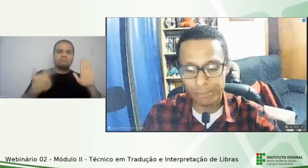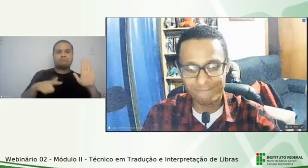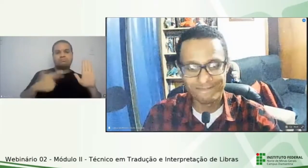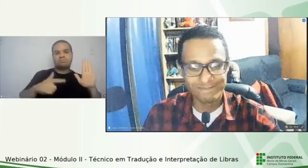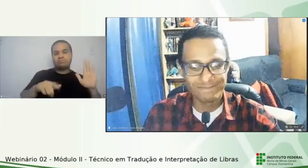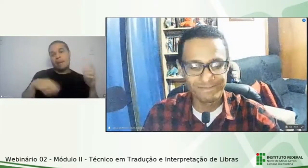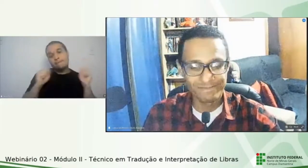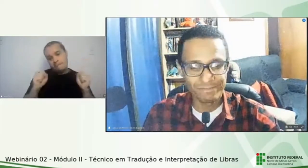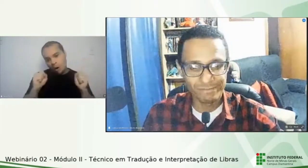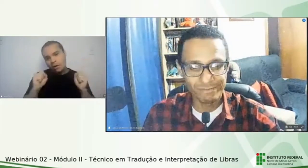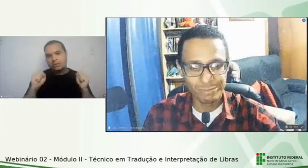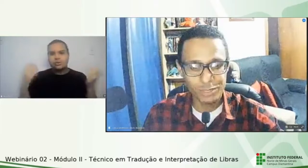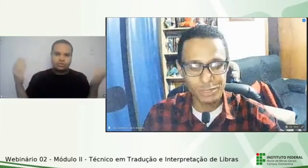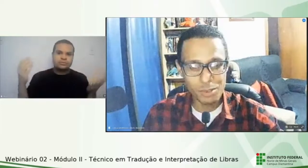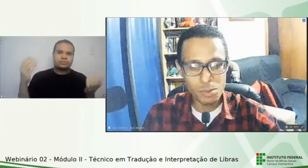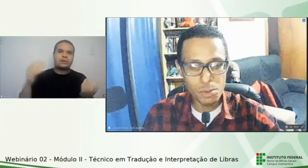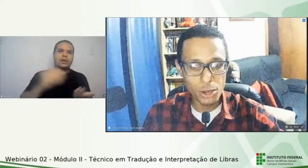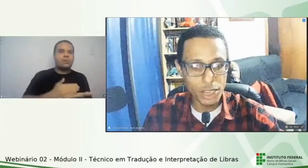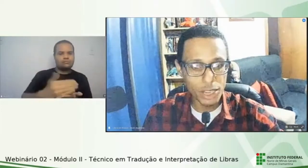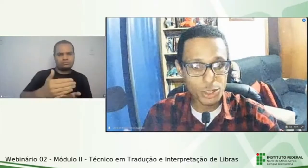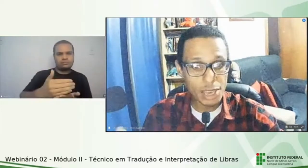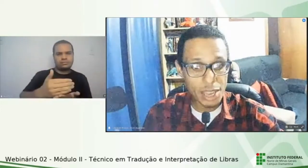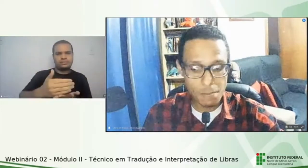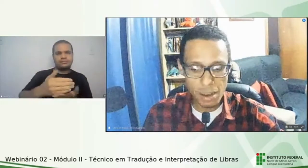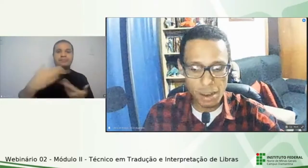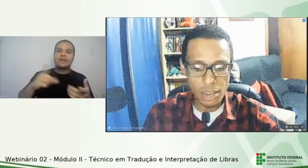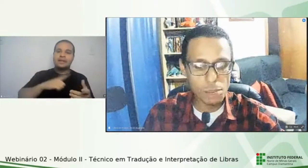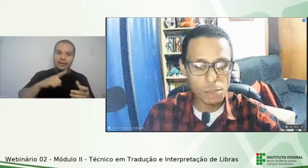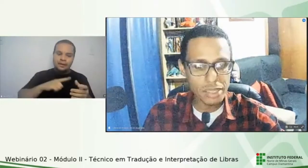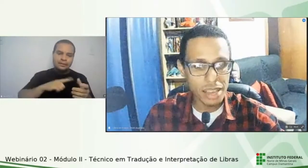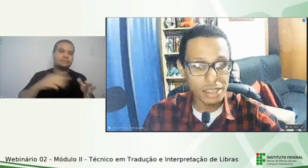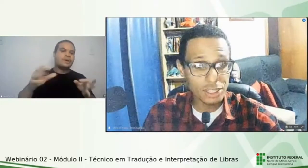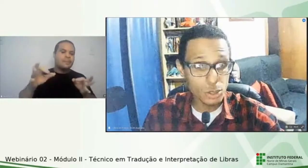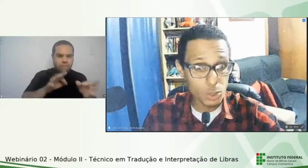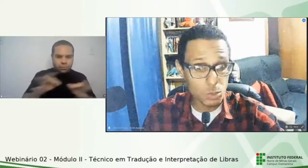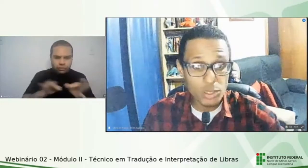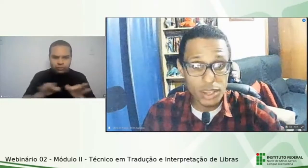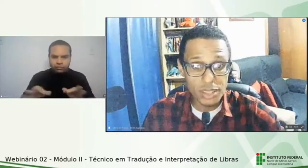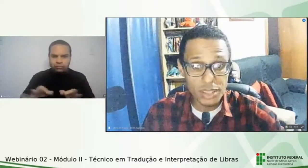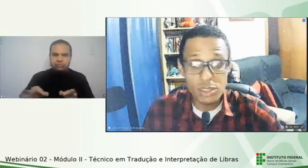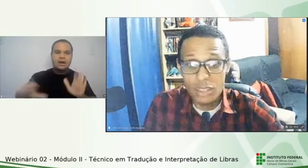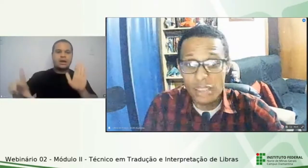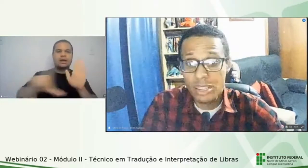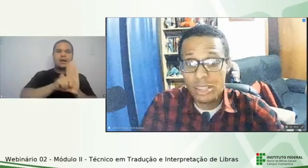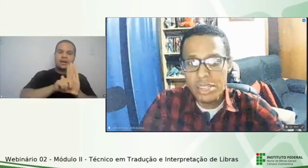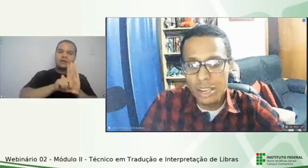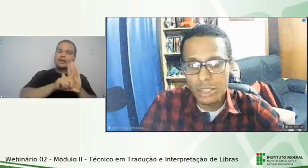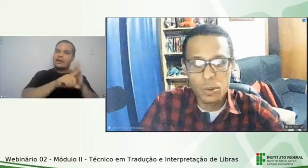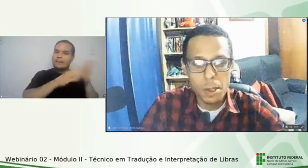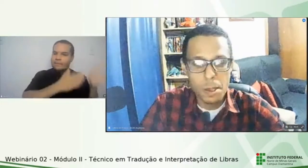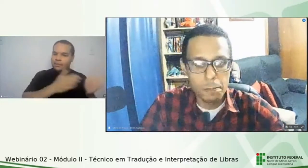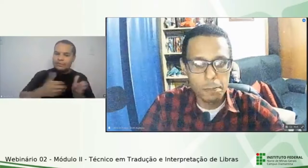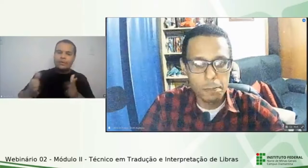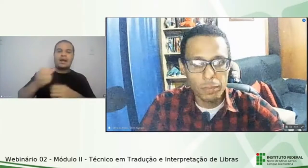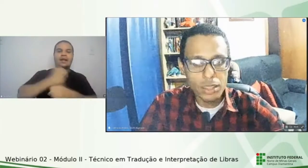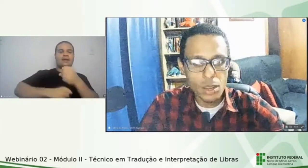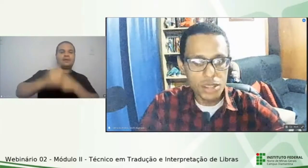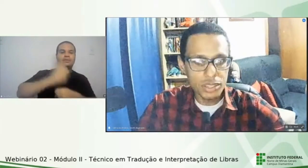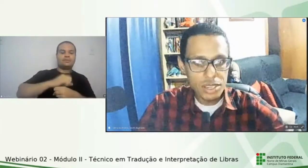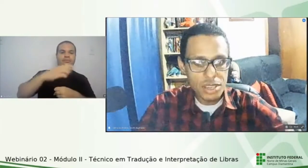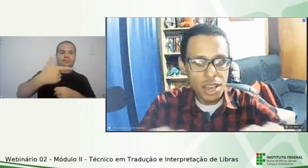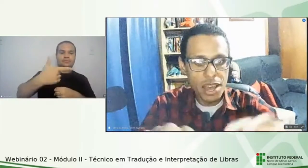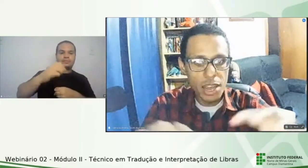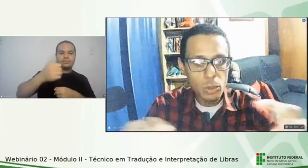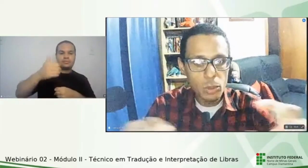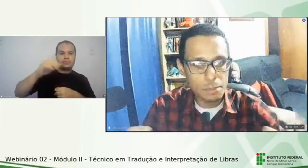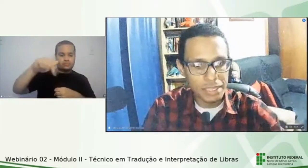momento. O projeto de lei para regulamentá-la de 2017 está tramitando. Então,